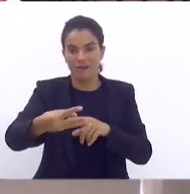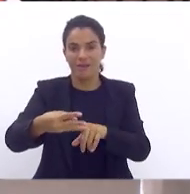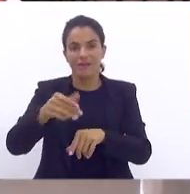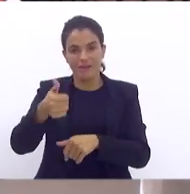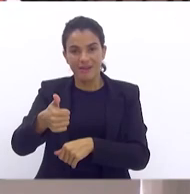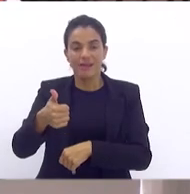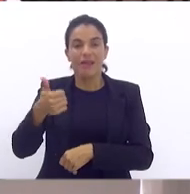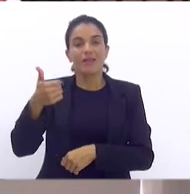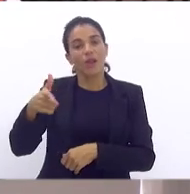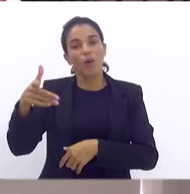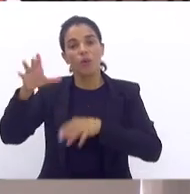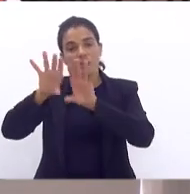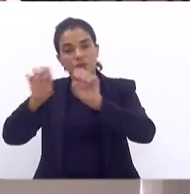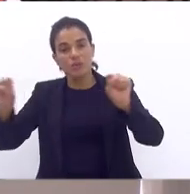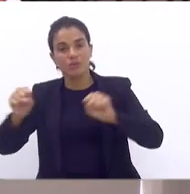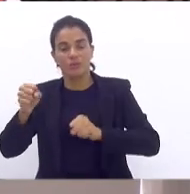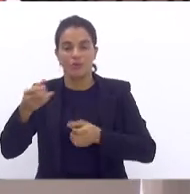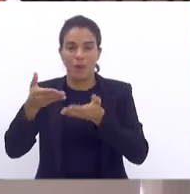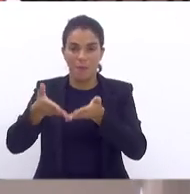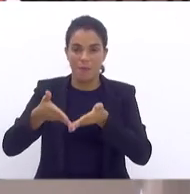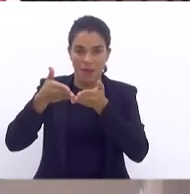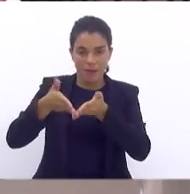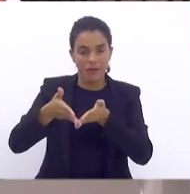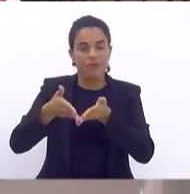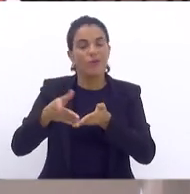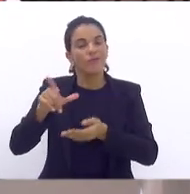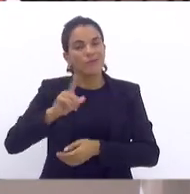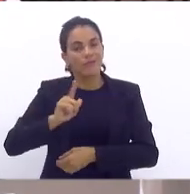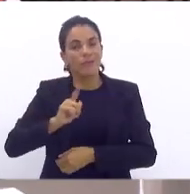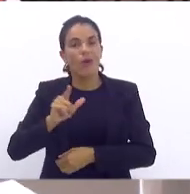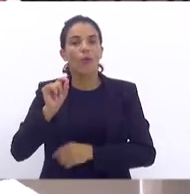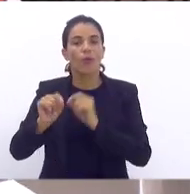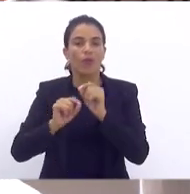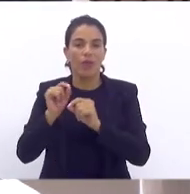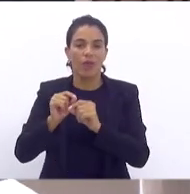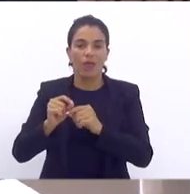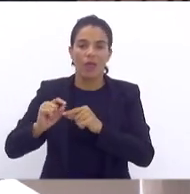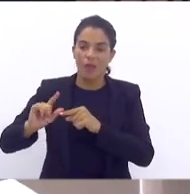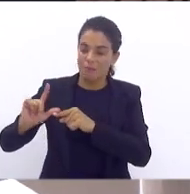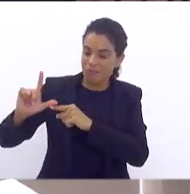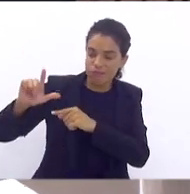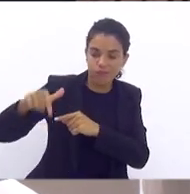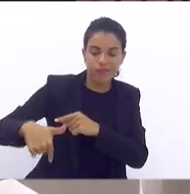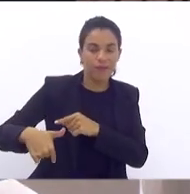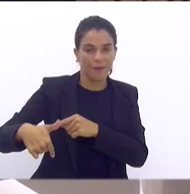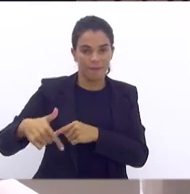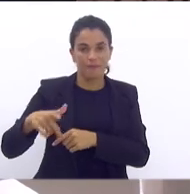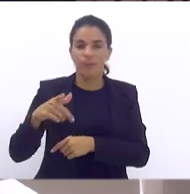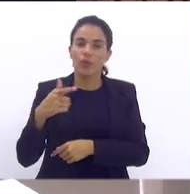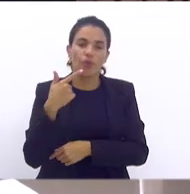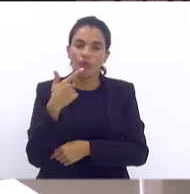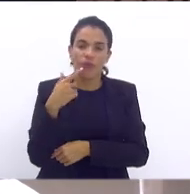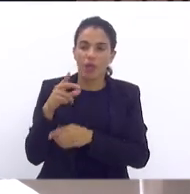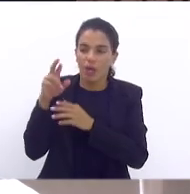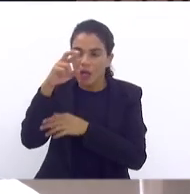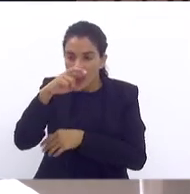Então, o Tribunal Marítimo, senhora deputada, a gente vê a questão a posteriori. Tá? A gente não trata de fiscalização. A